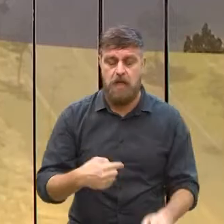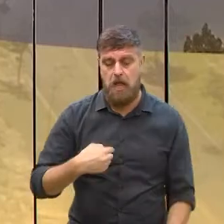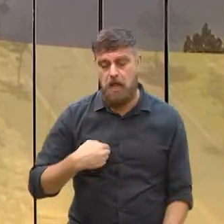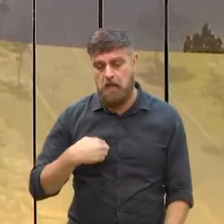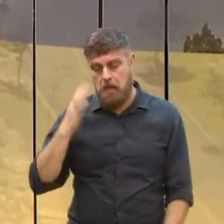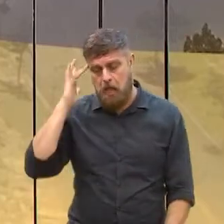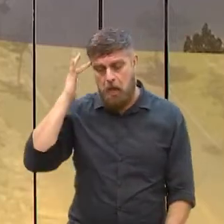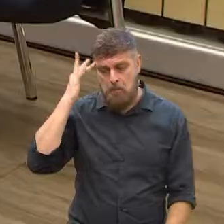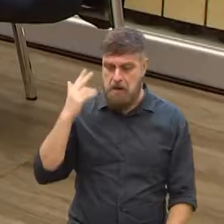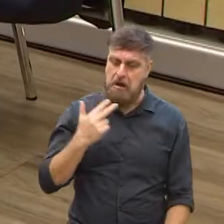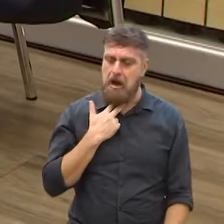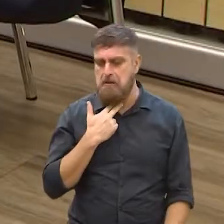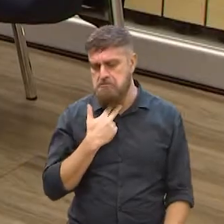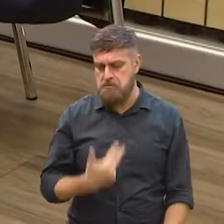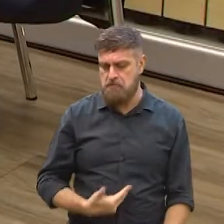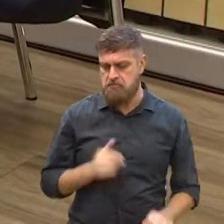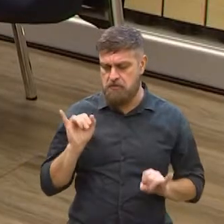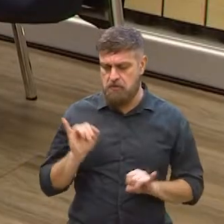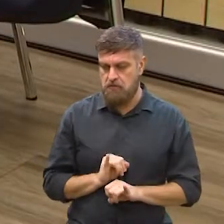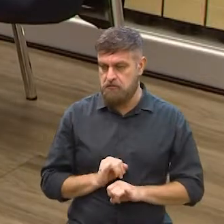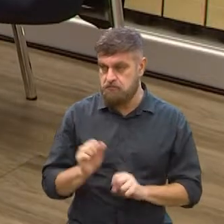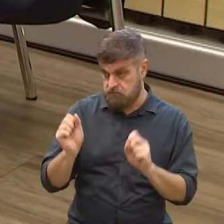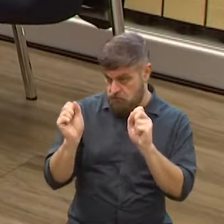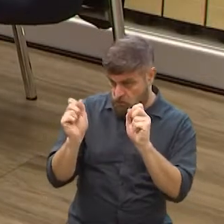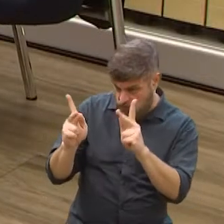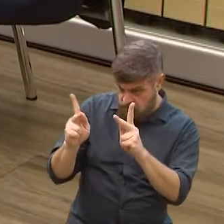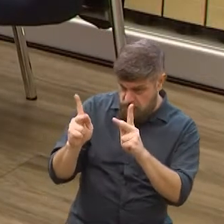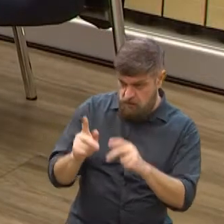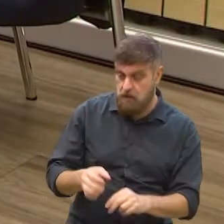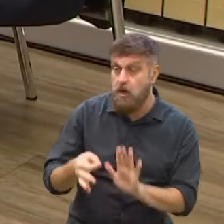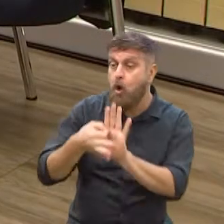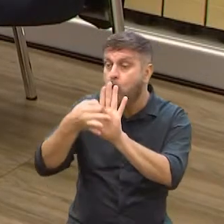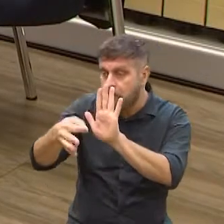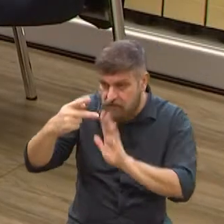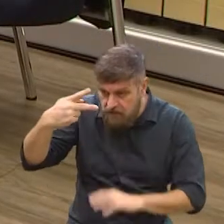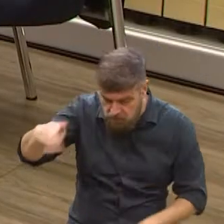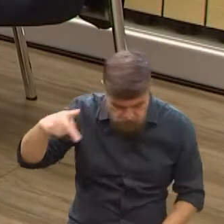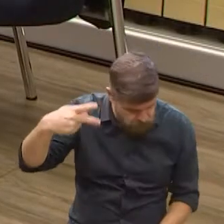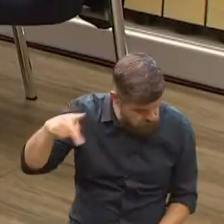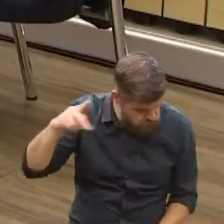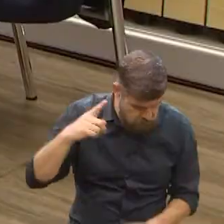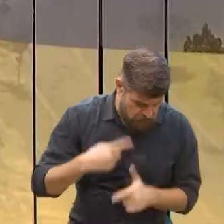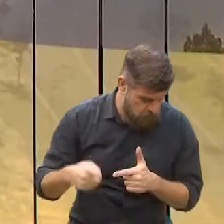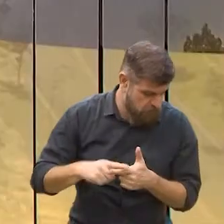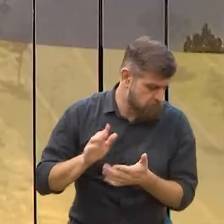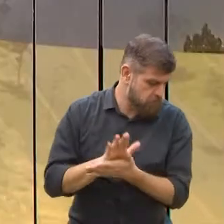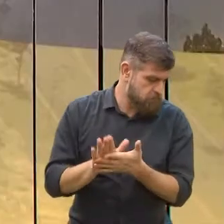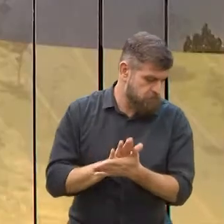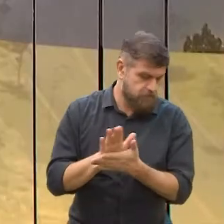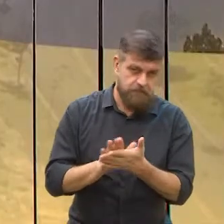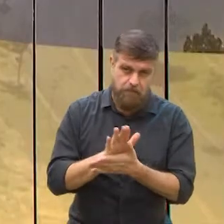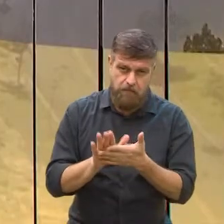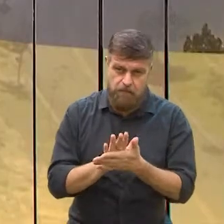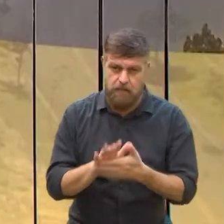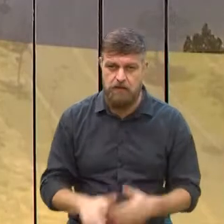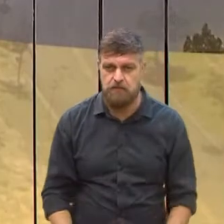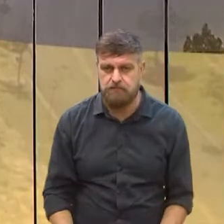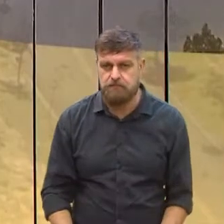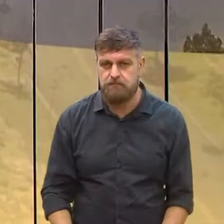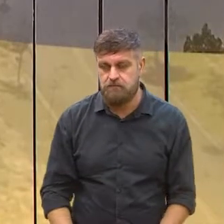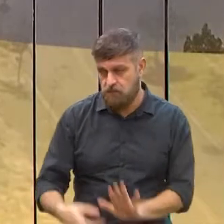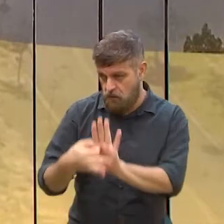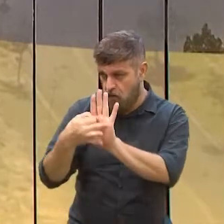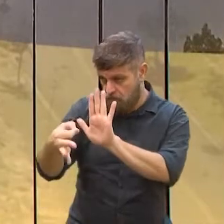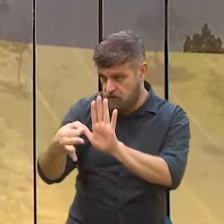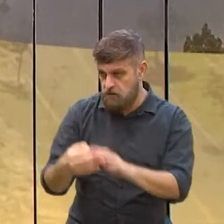acho que não deve fazer cirurgia. Ok, você pode ter sua opinião, sem nenhum problema. Aceita-se a sua opinião como